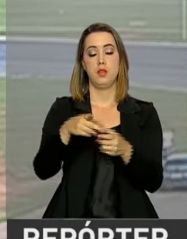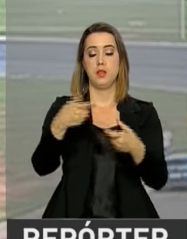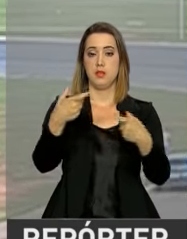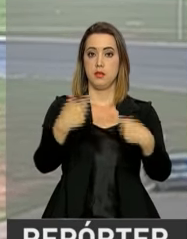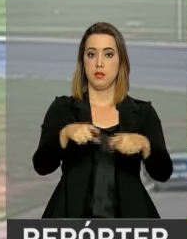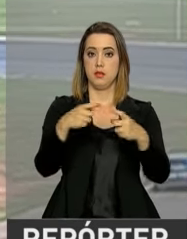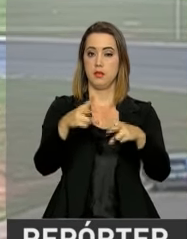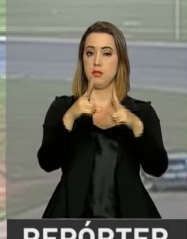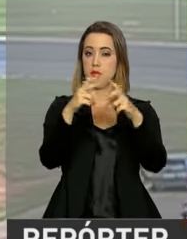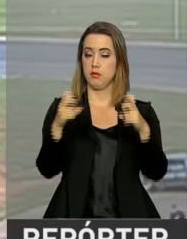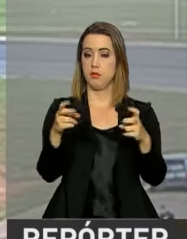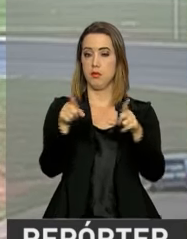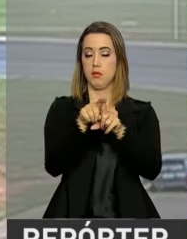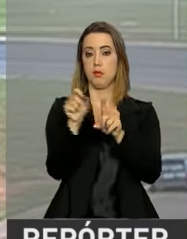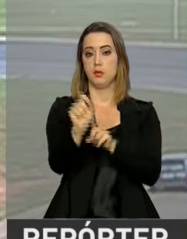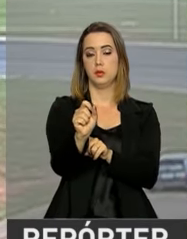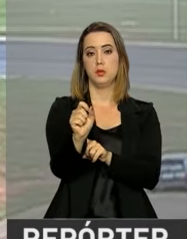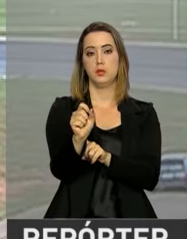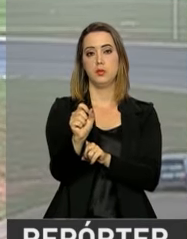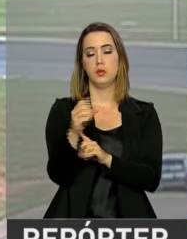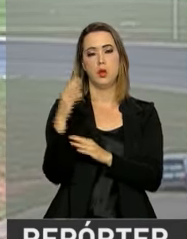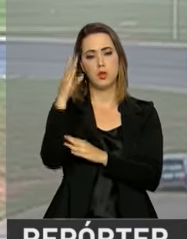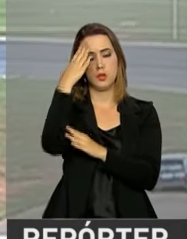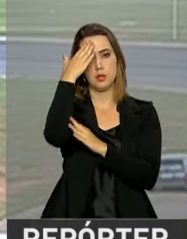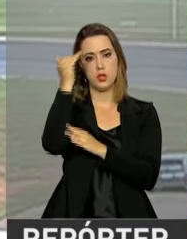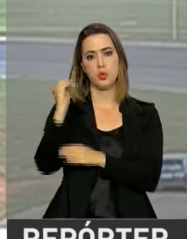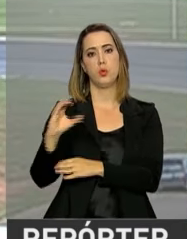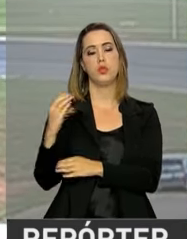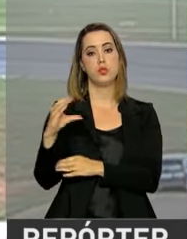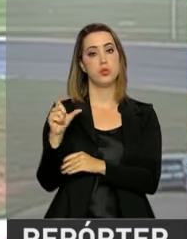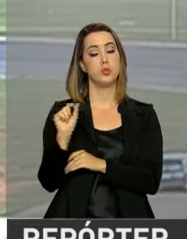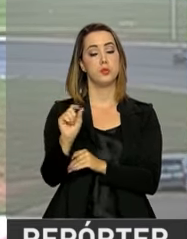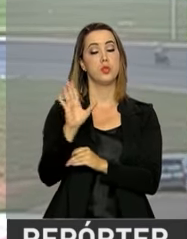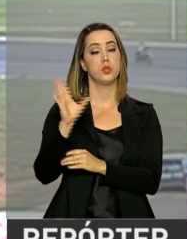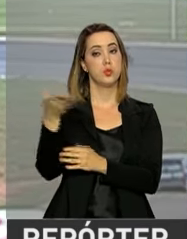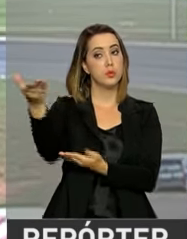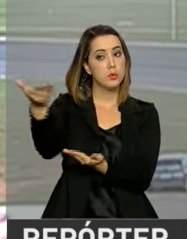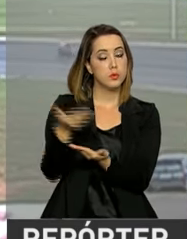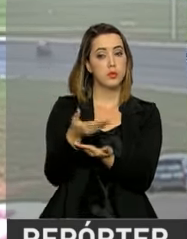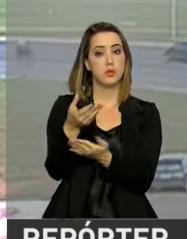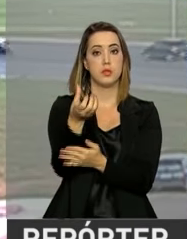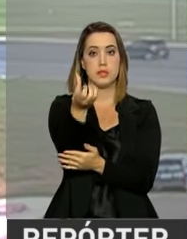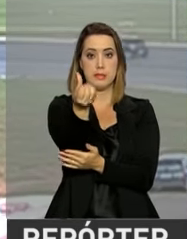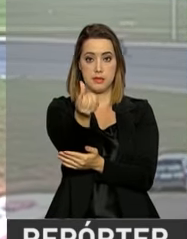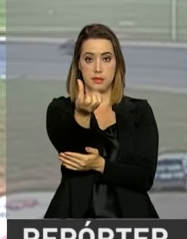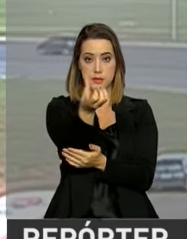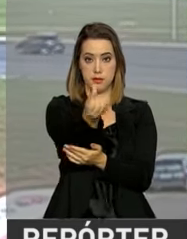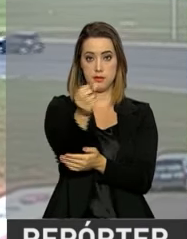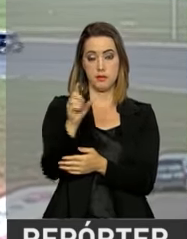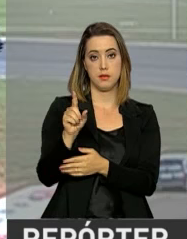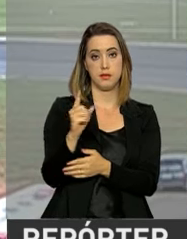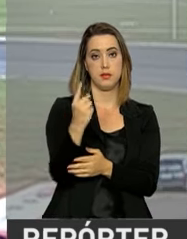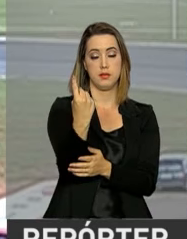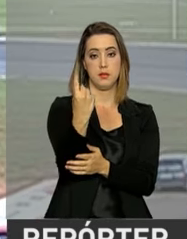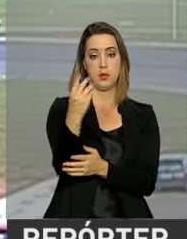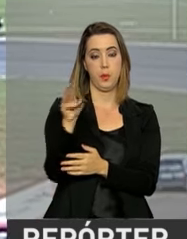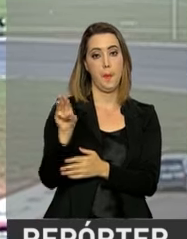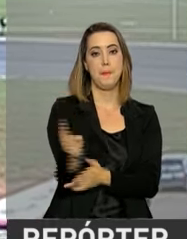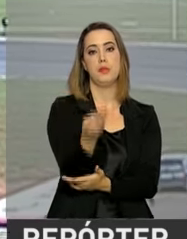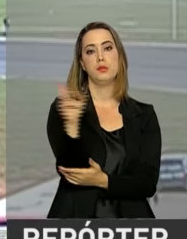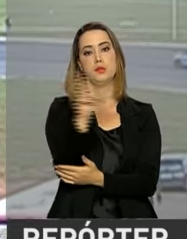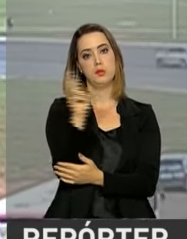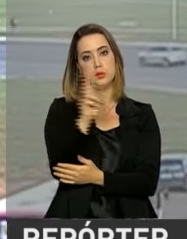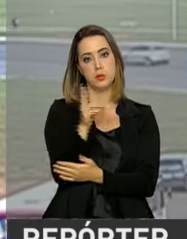uma cerimônia. Ao todo, a Petrobras já recuperou 661 milhões de reais referentes à